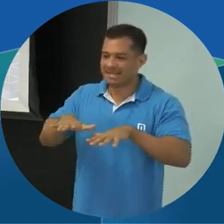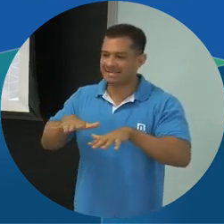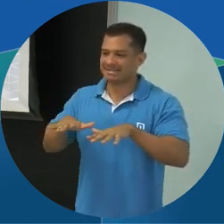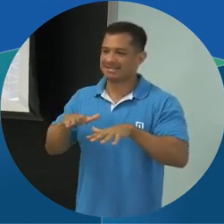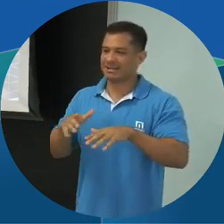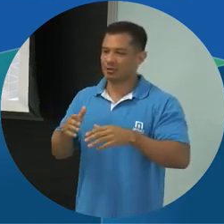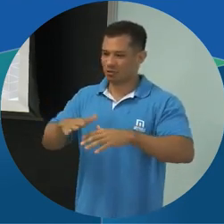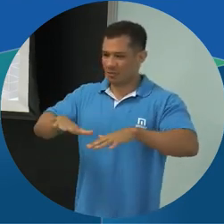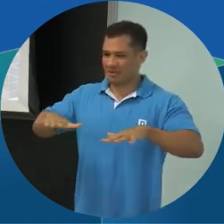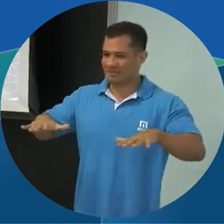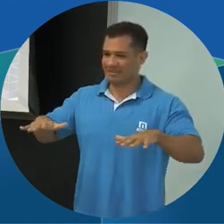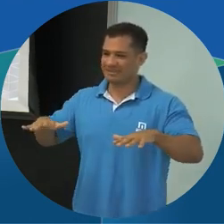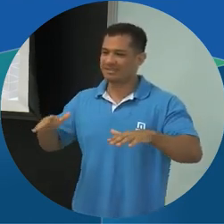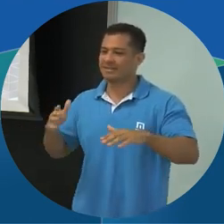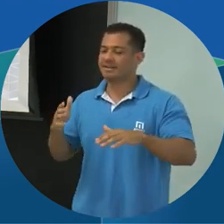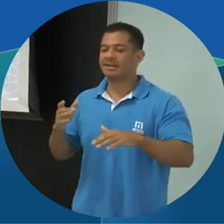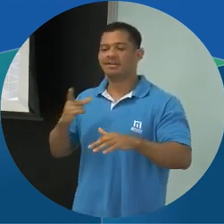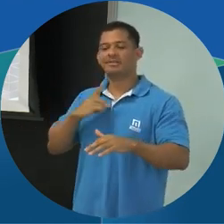superfície, elas são